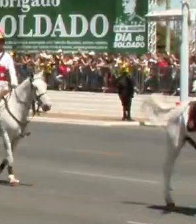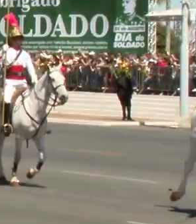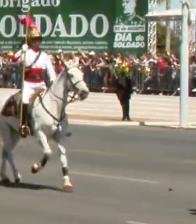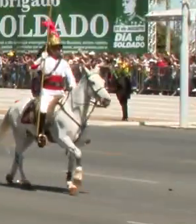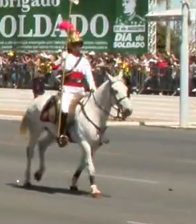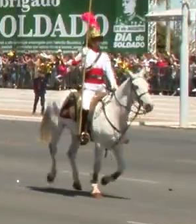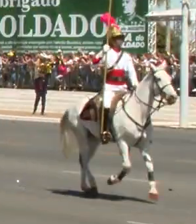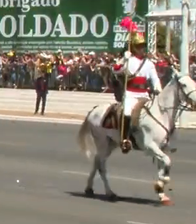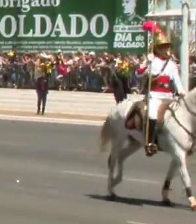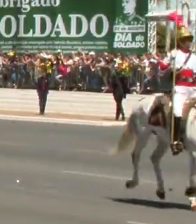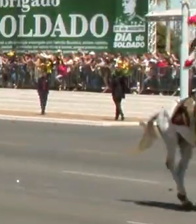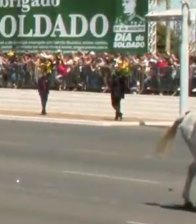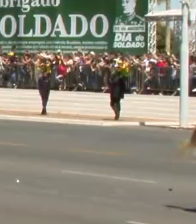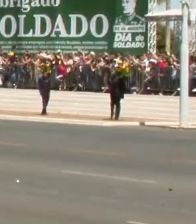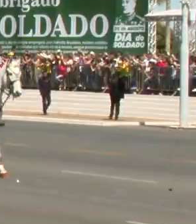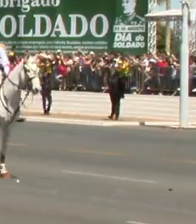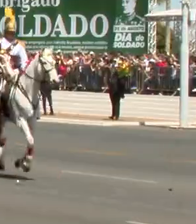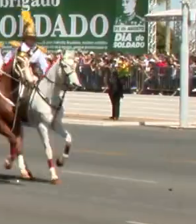Tchau!